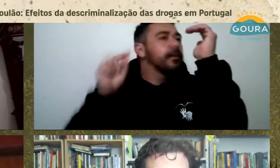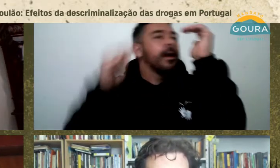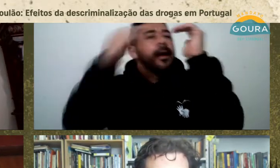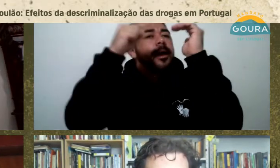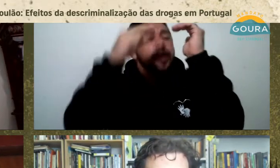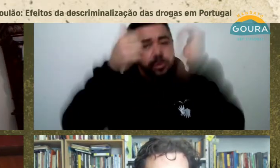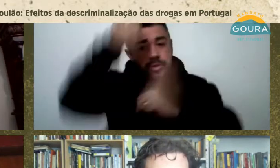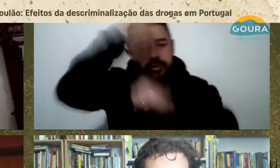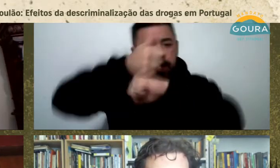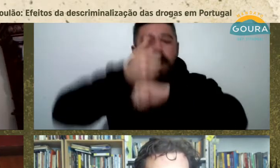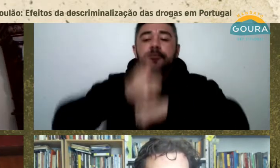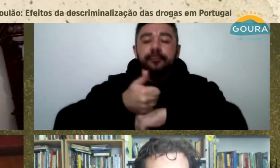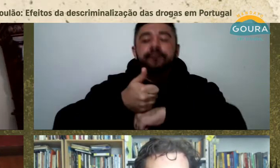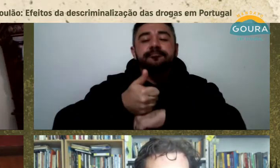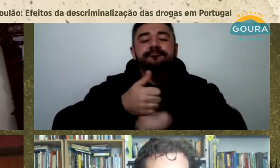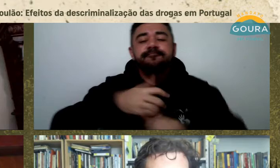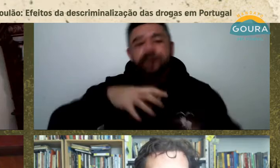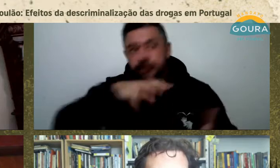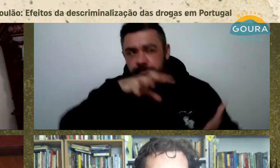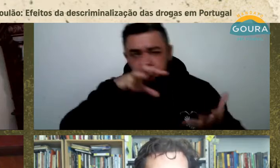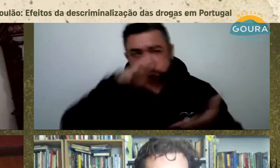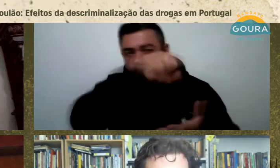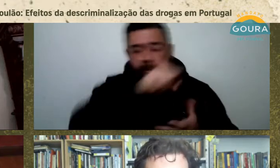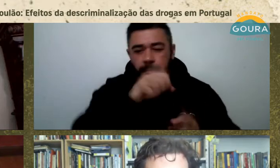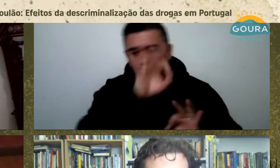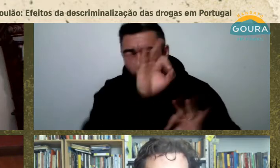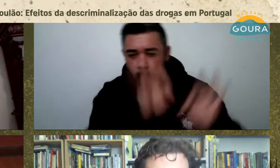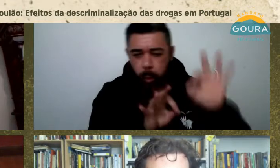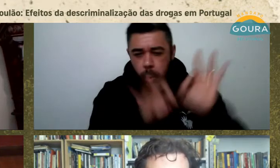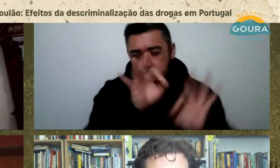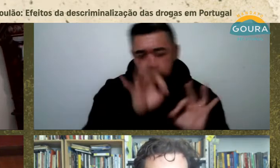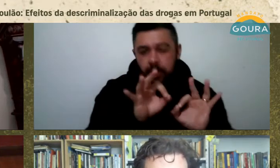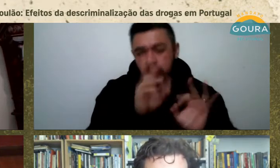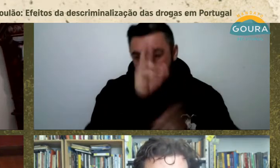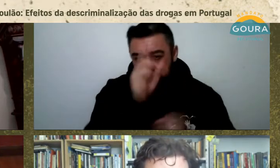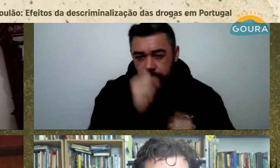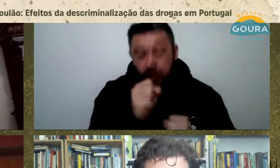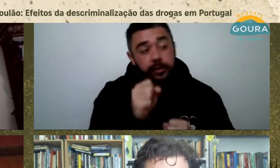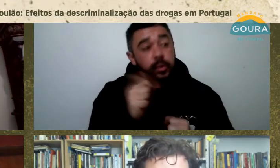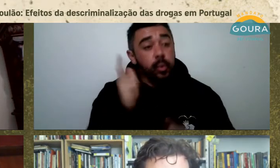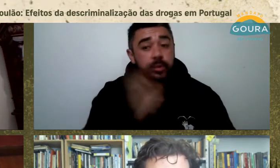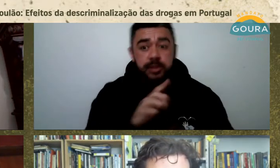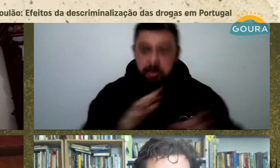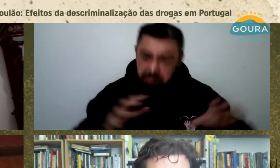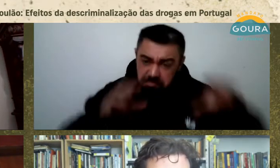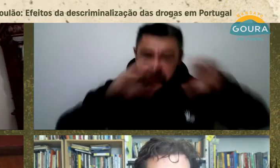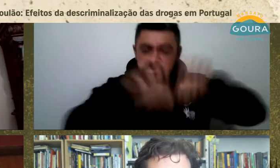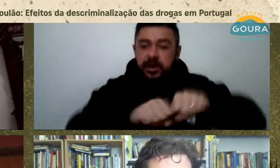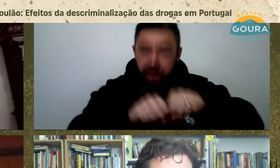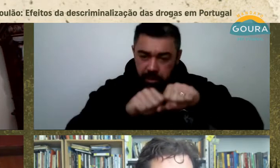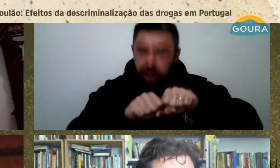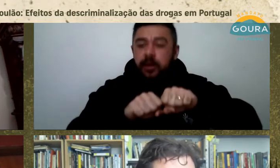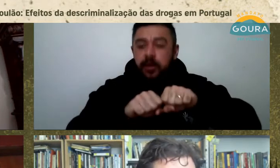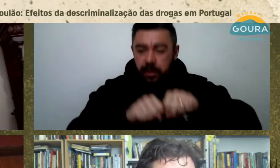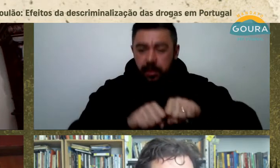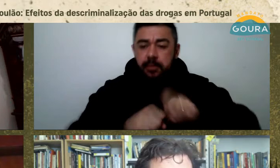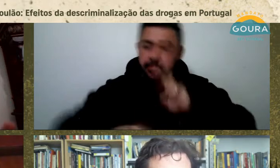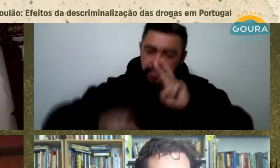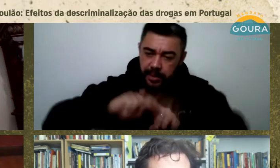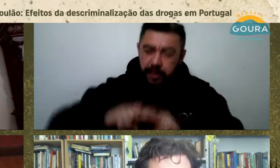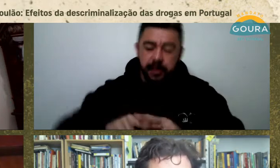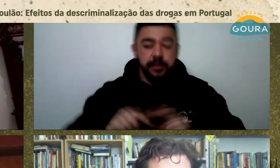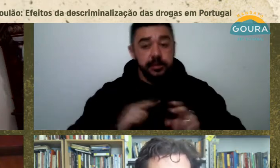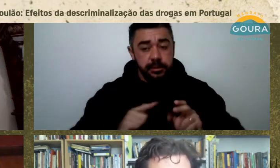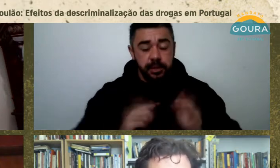mas assim enfrentando grandes organizações criminosas, fazendo grandes apreensões em contentores, em